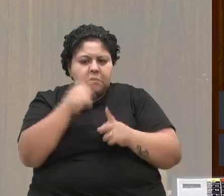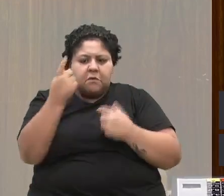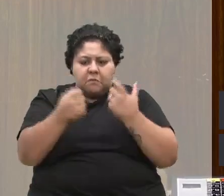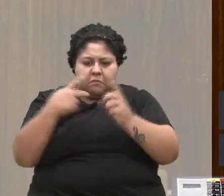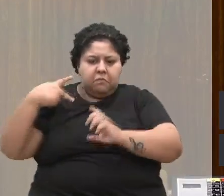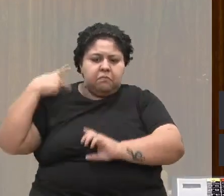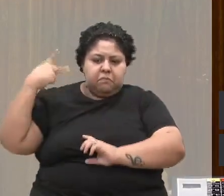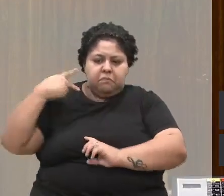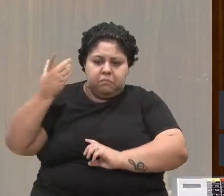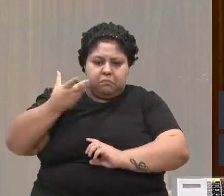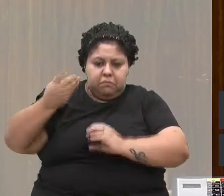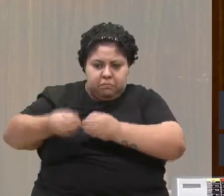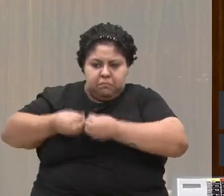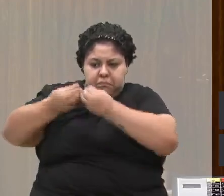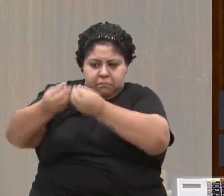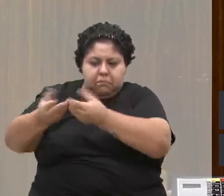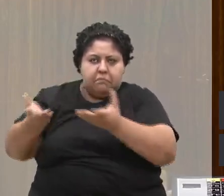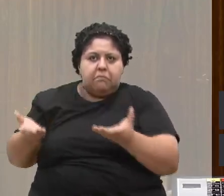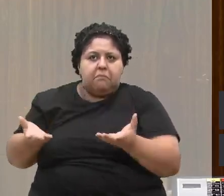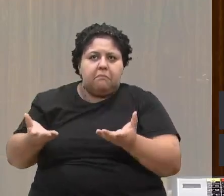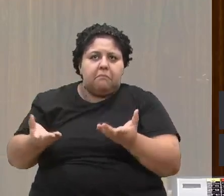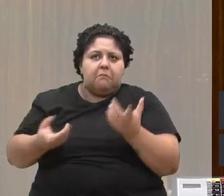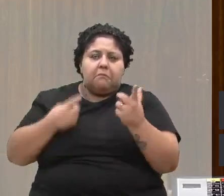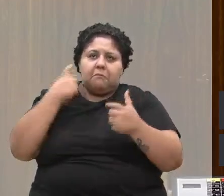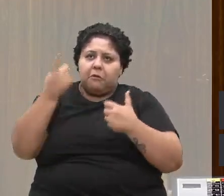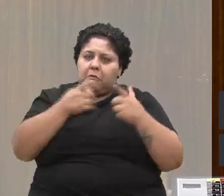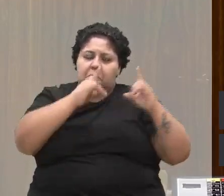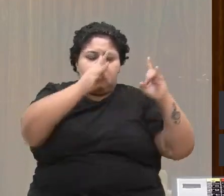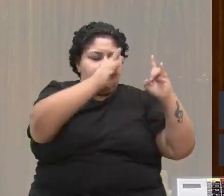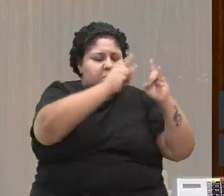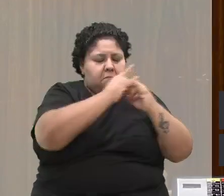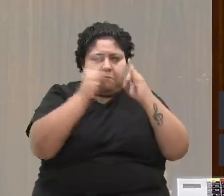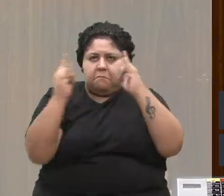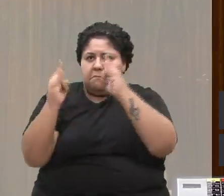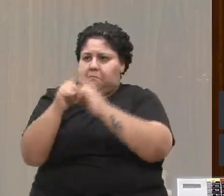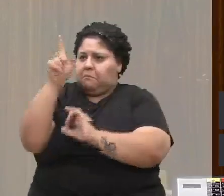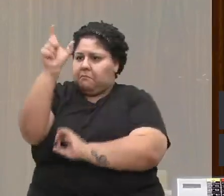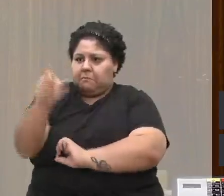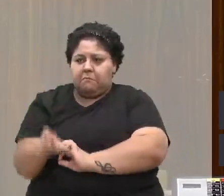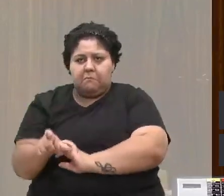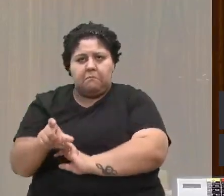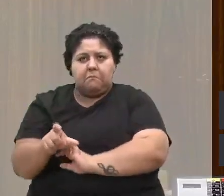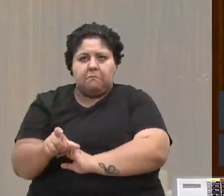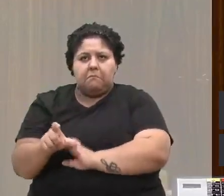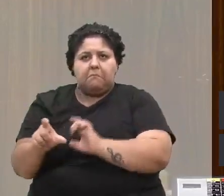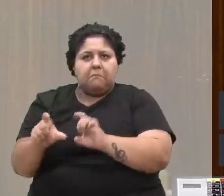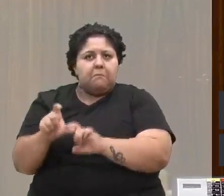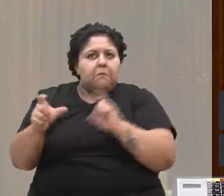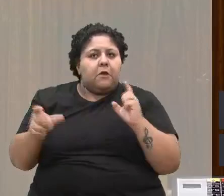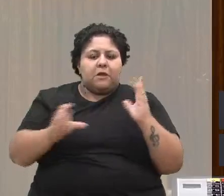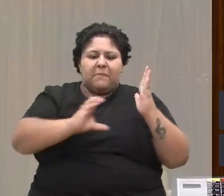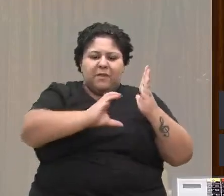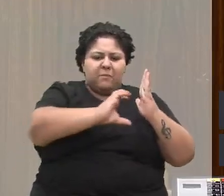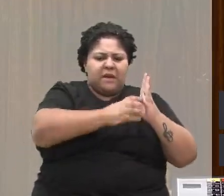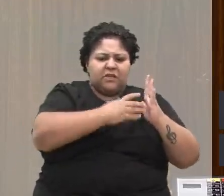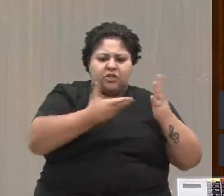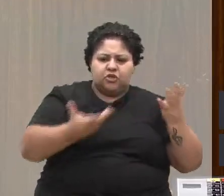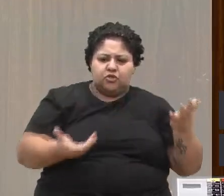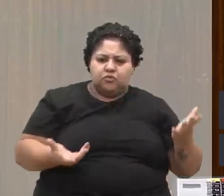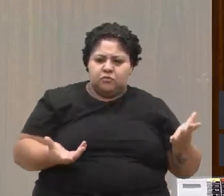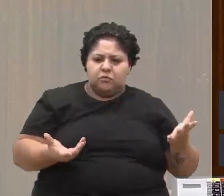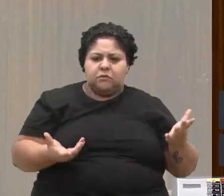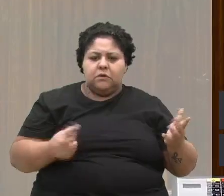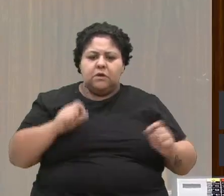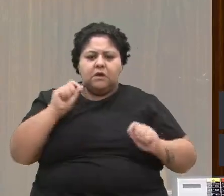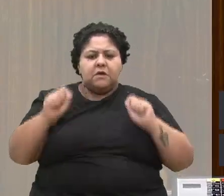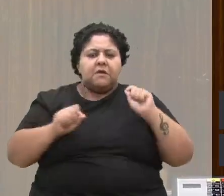vereador quer conceder para alguma entidade, para alguma pessoa, independente do partido, independente de